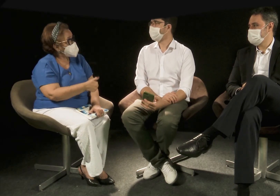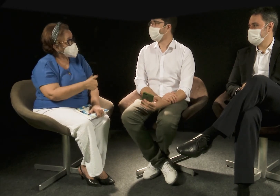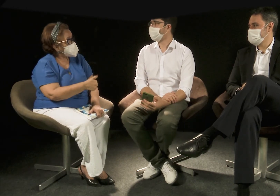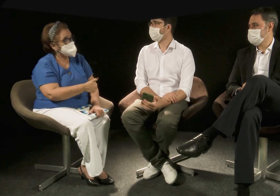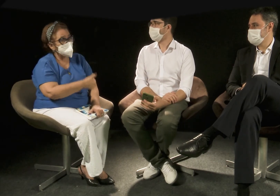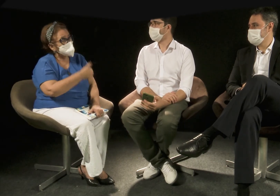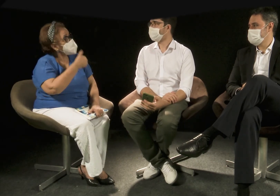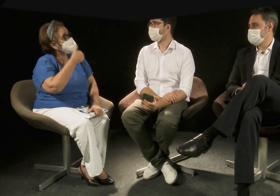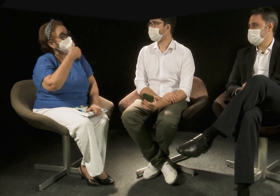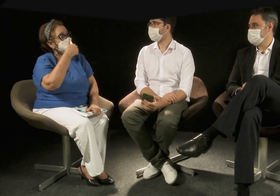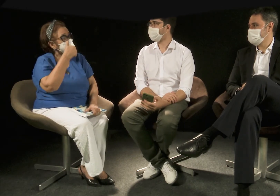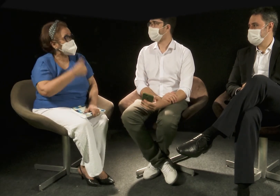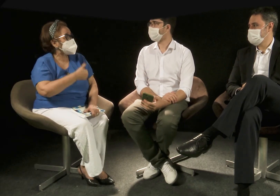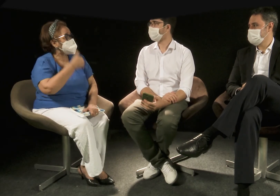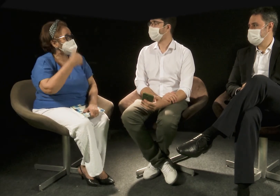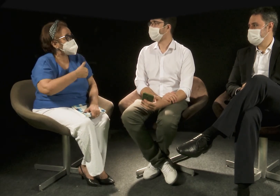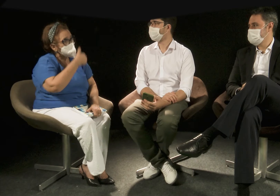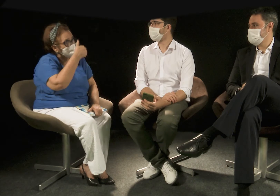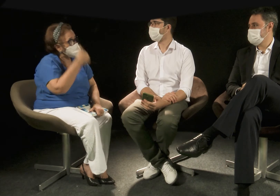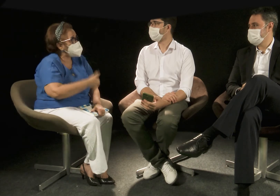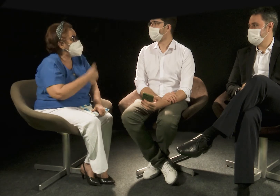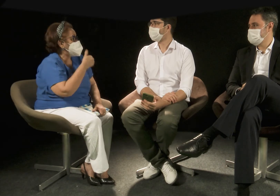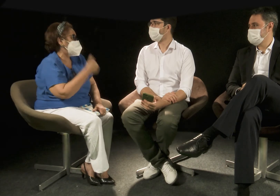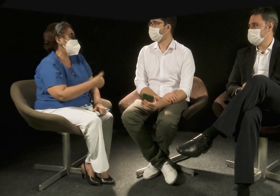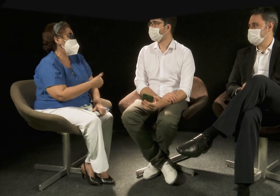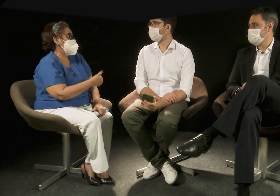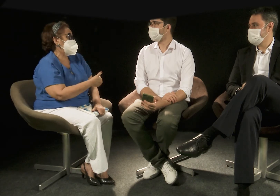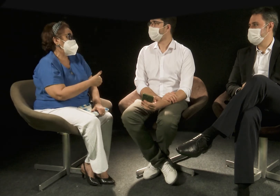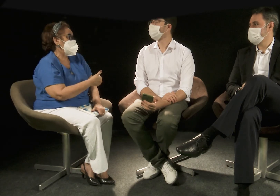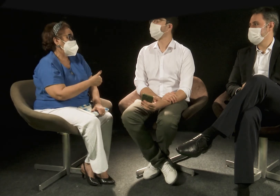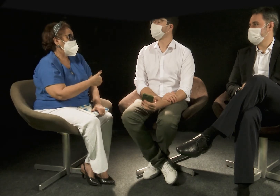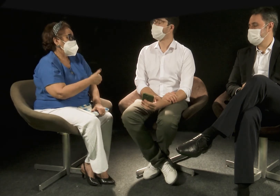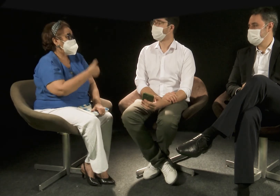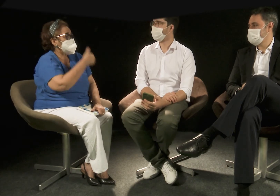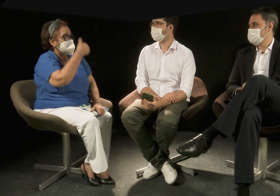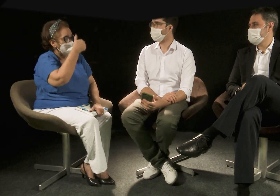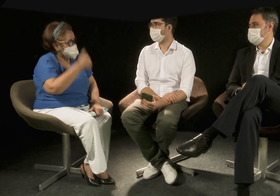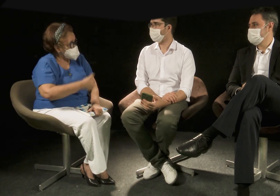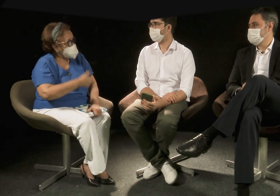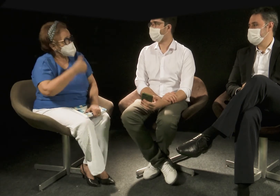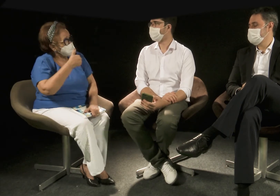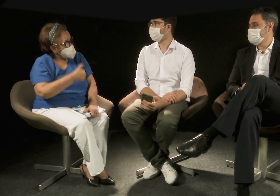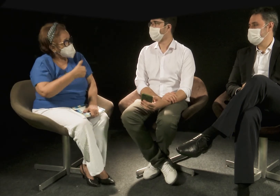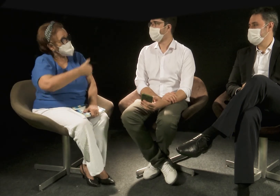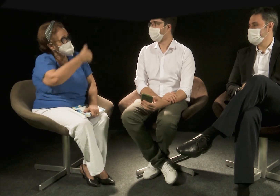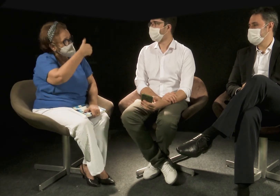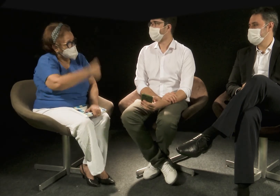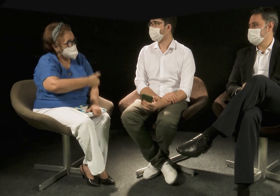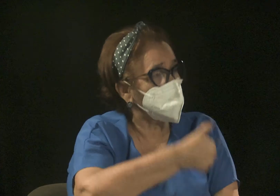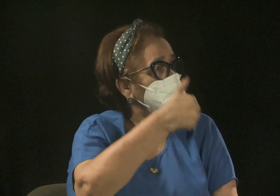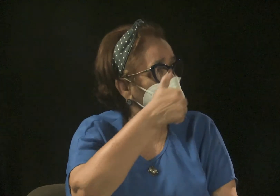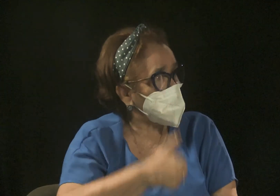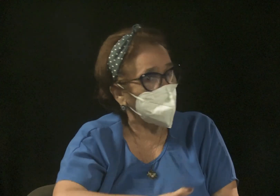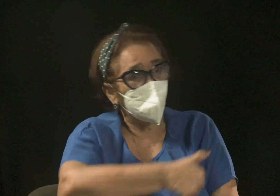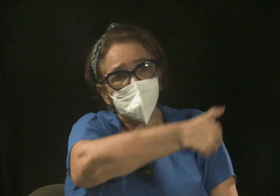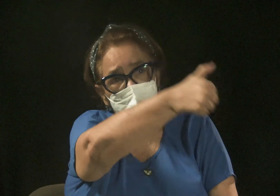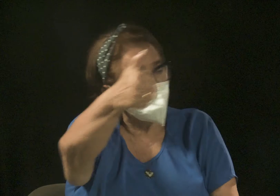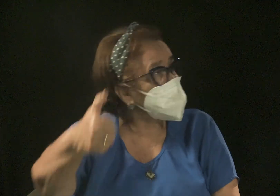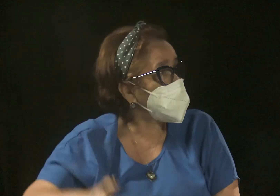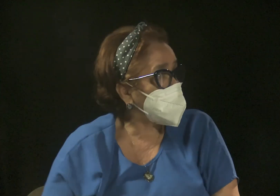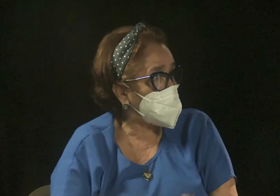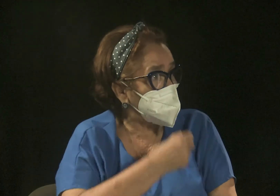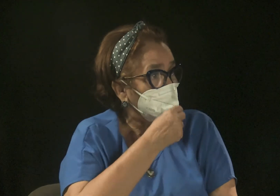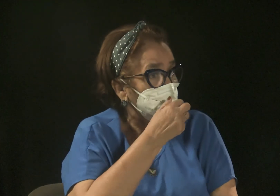político, gente, nós temos que pensar que a criança tem o direito de ser feliz. Então, esse direito de ser feliz é em casa, é na escola,